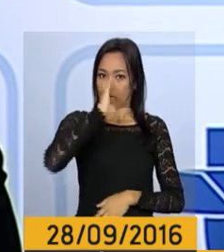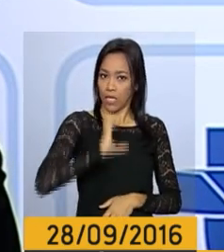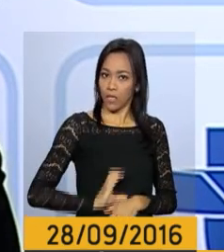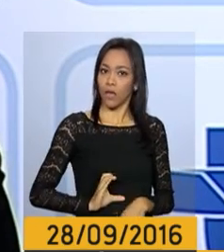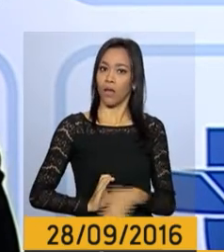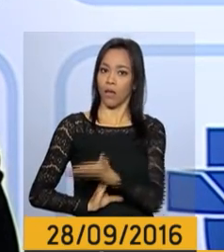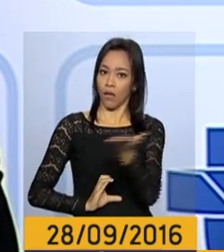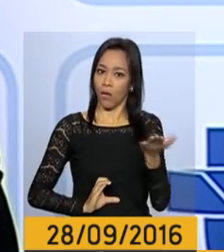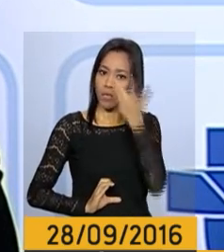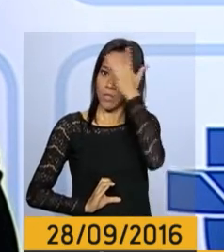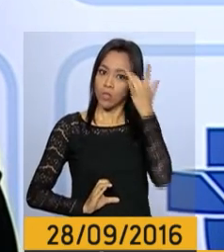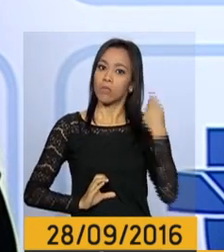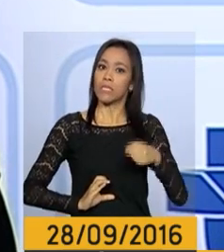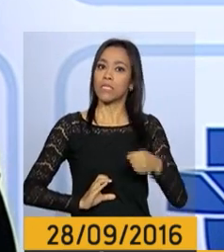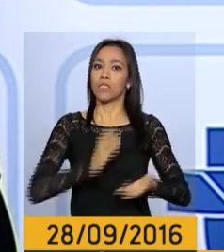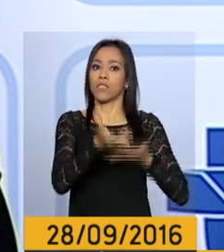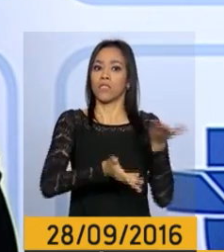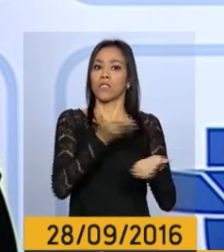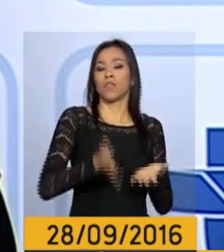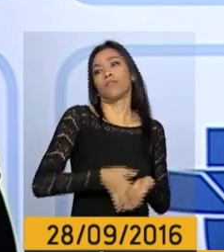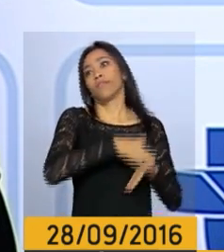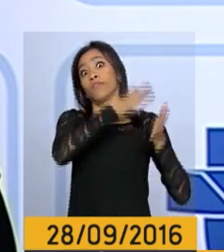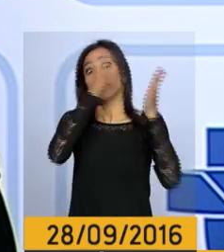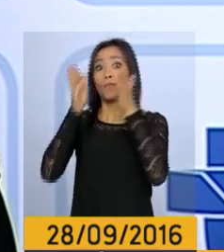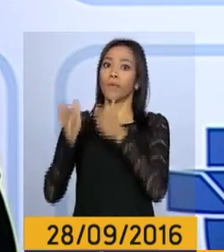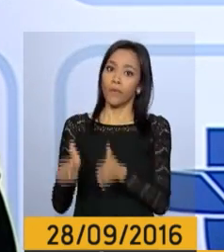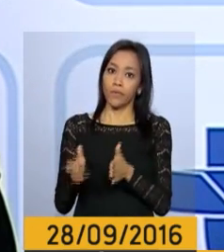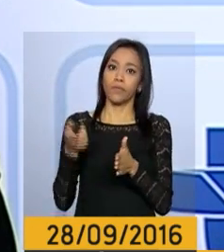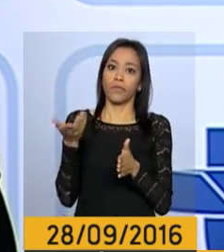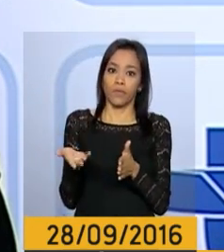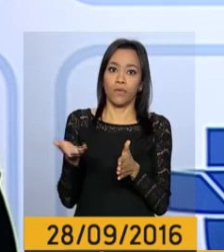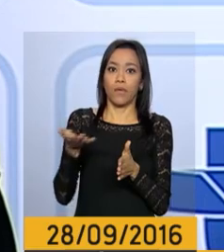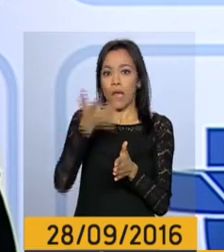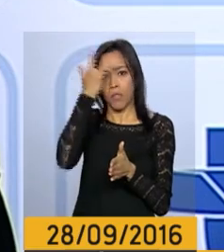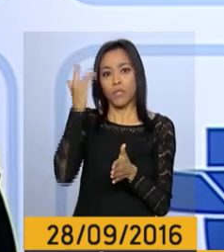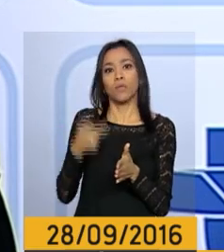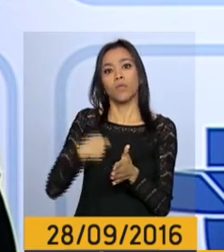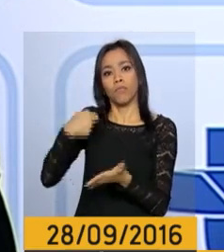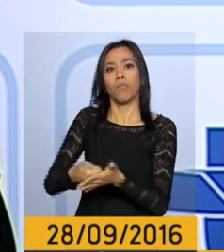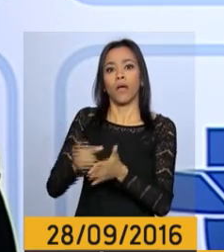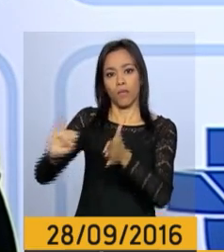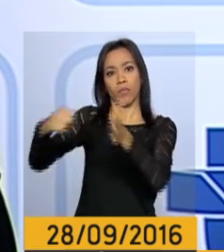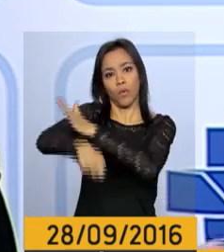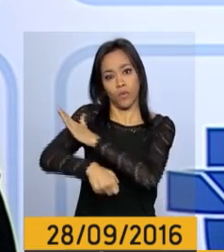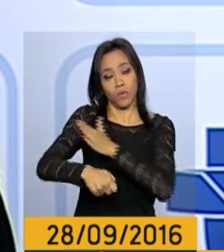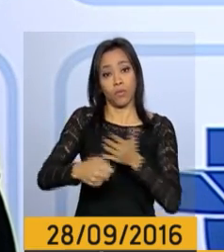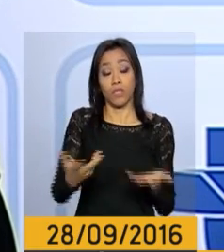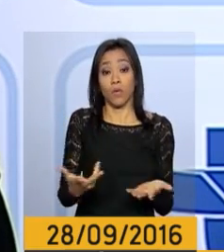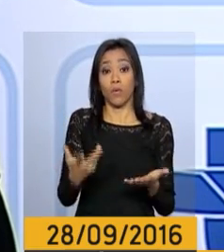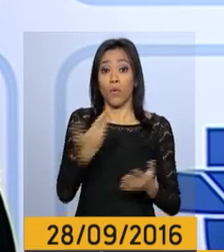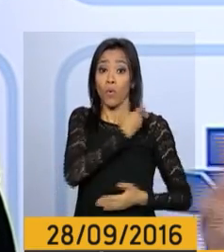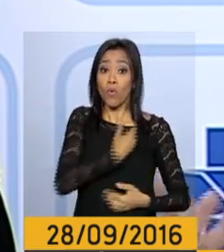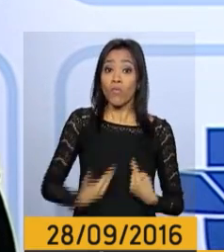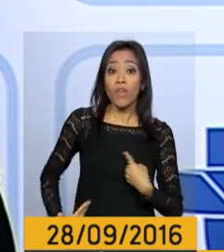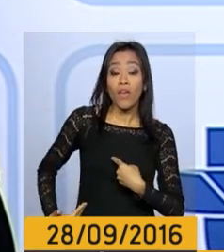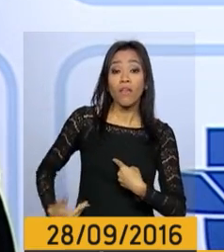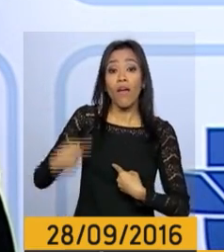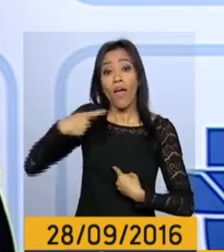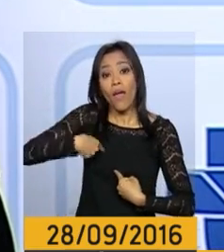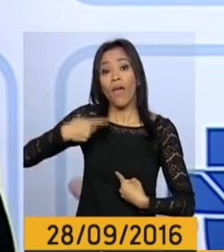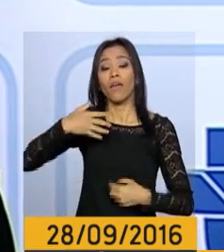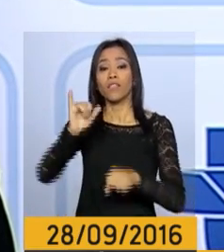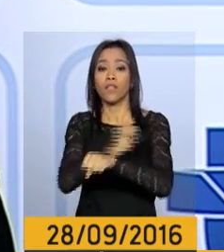da assistência e de outro lado o cidadão que paga impostos o governo é só um meio que faz com que